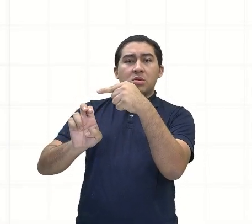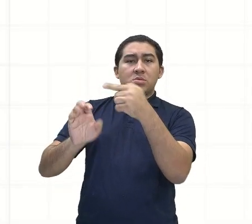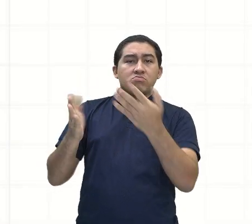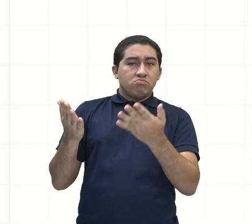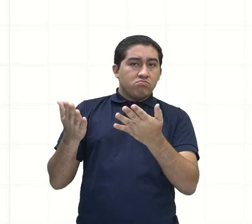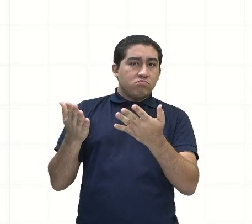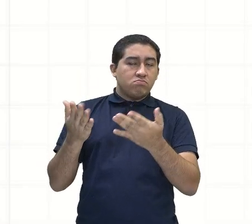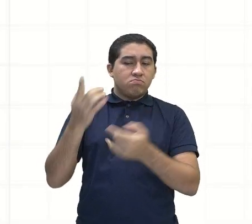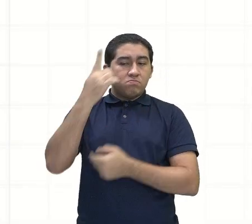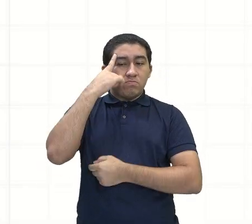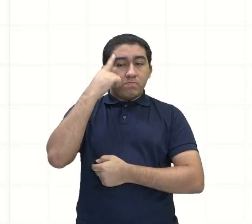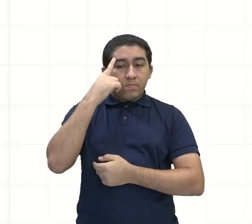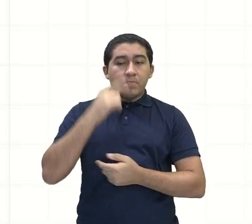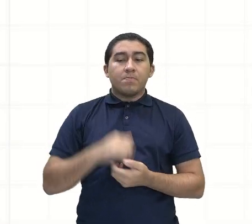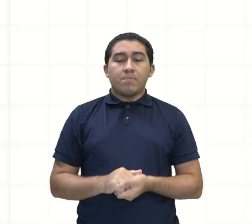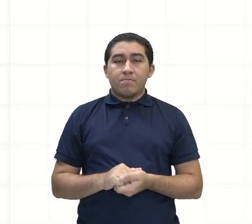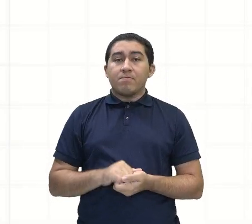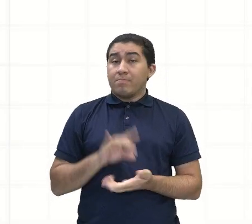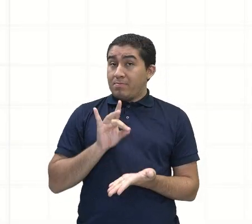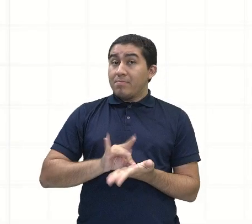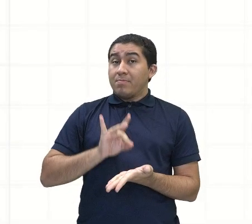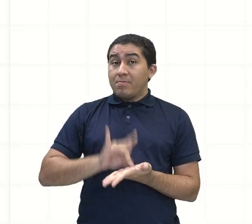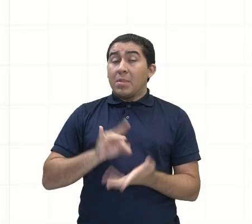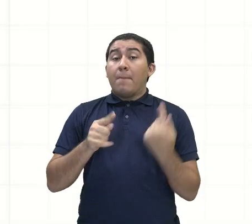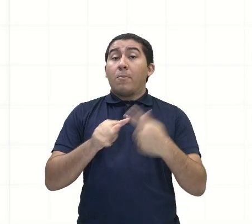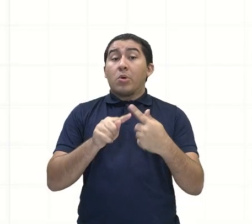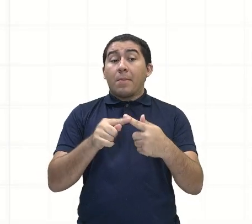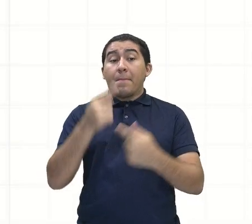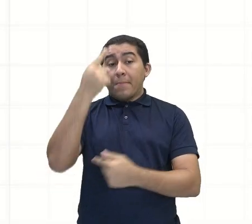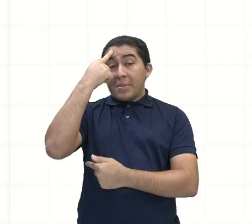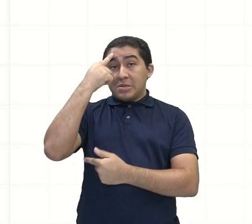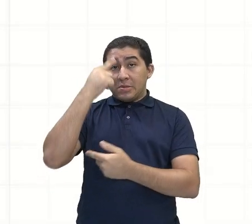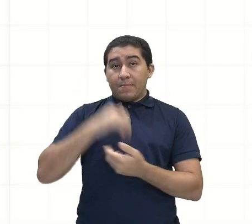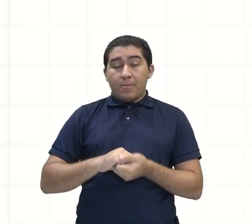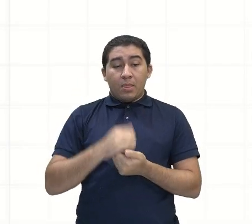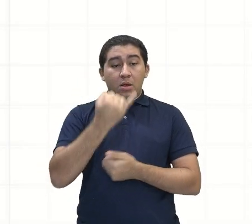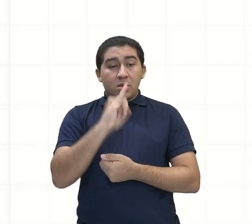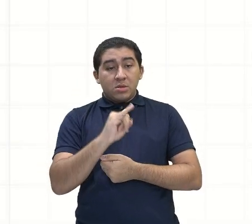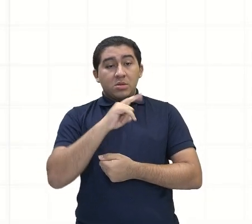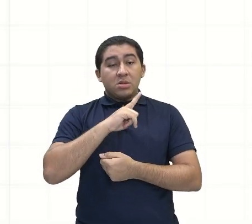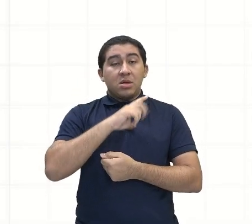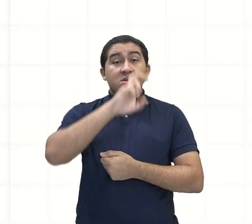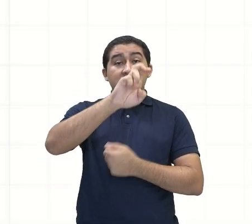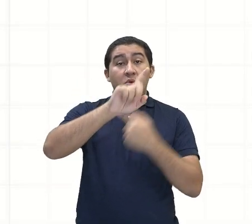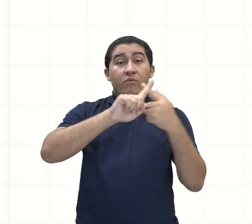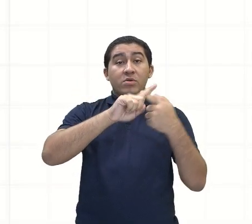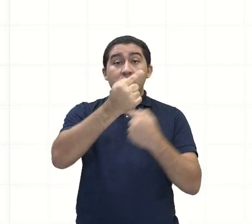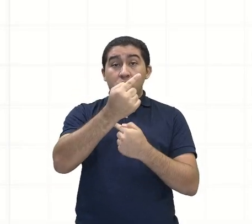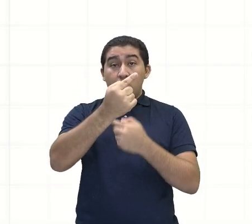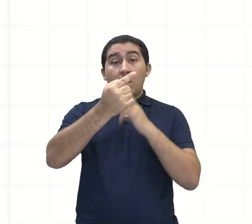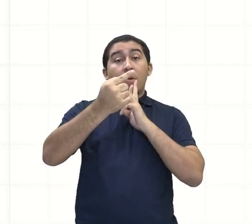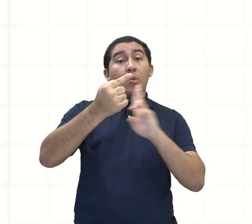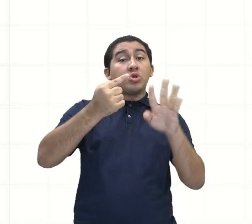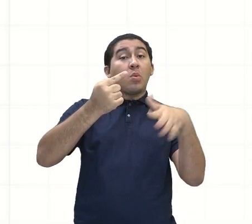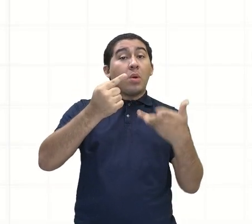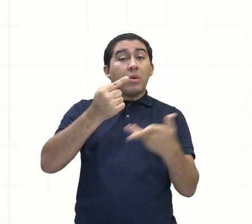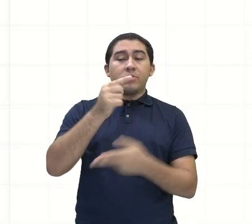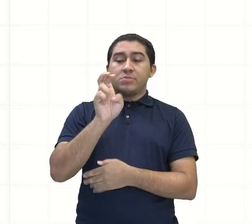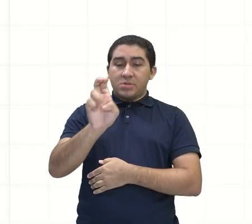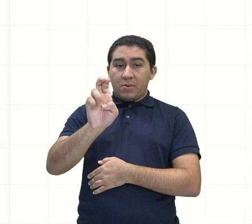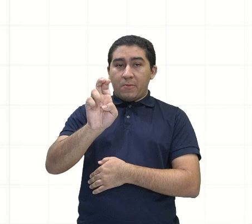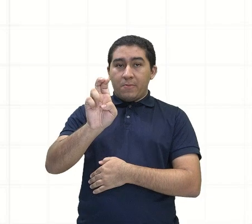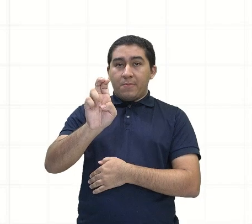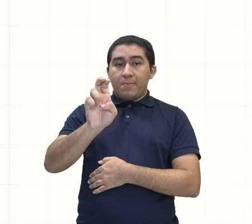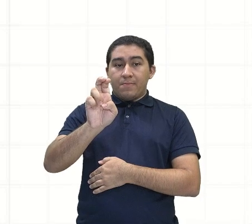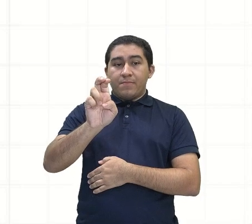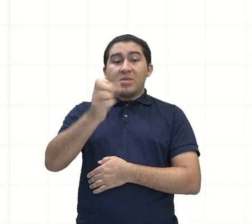sobre 15? Com certeza, né? Por quê? Porque se você multiplicar 5 vezes 1, você vai obter